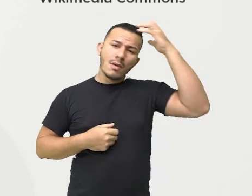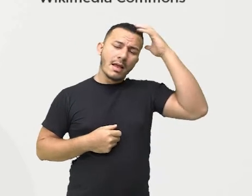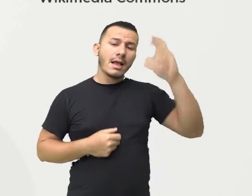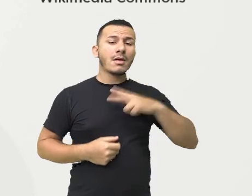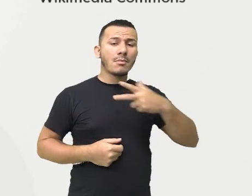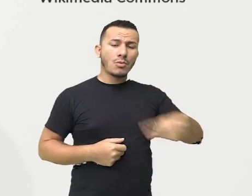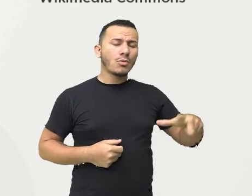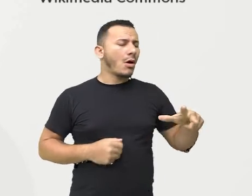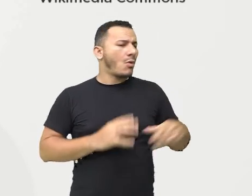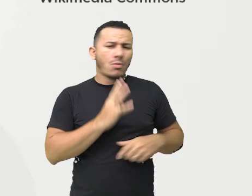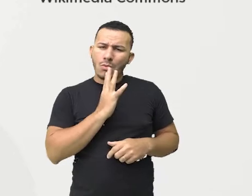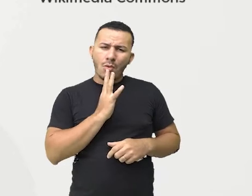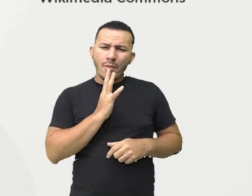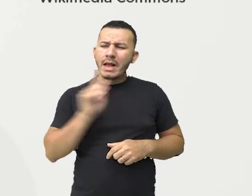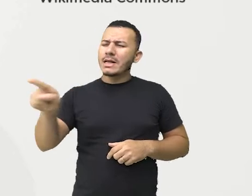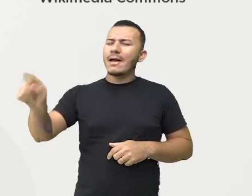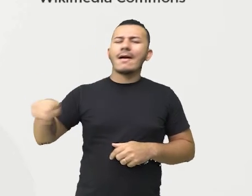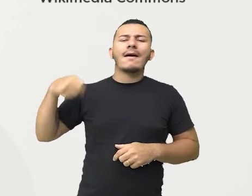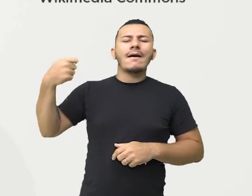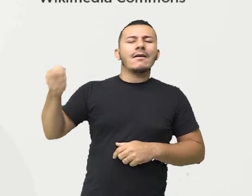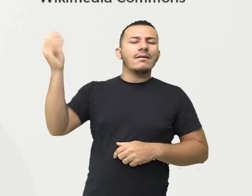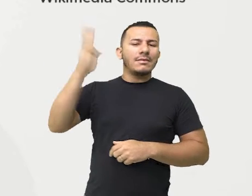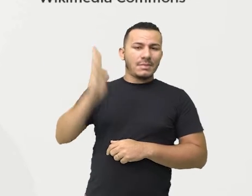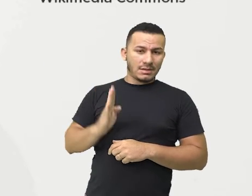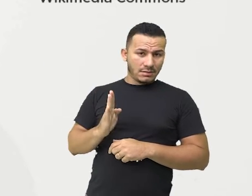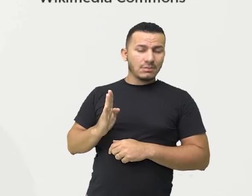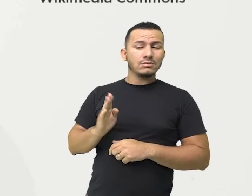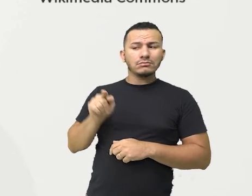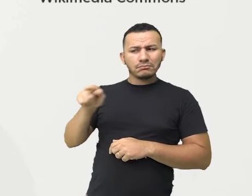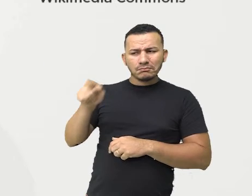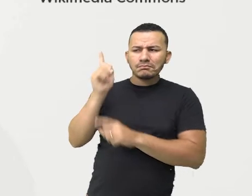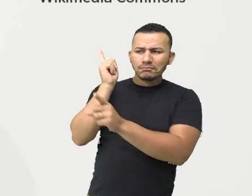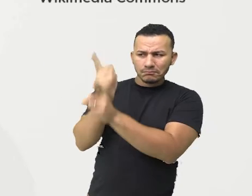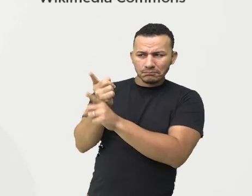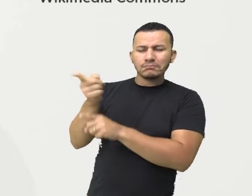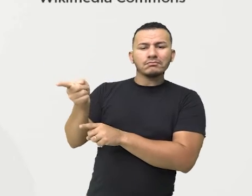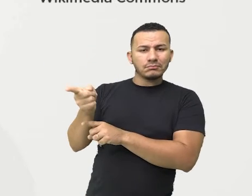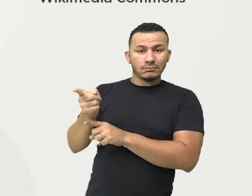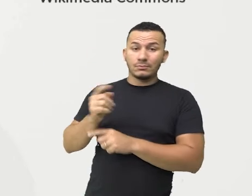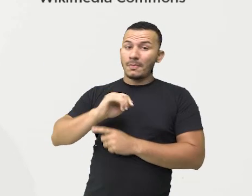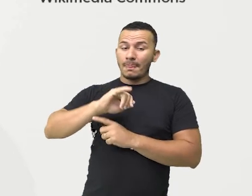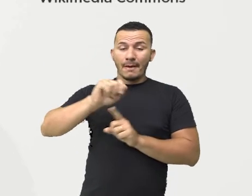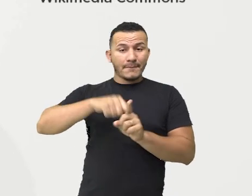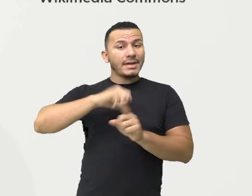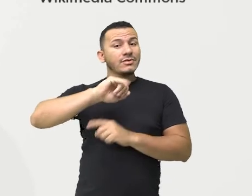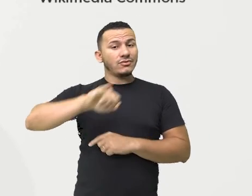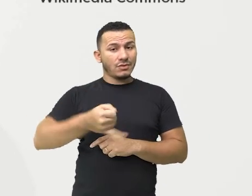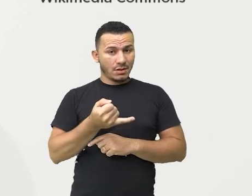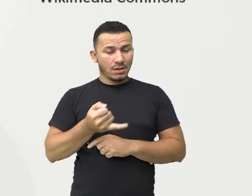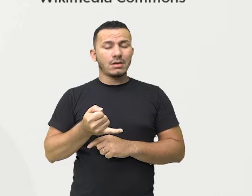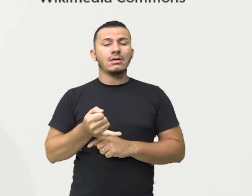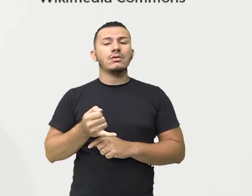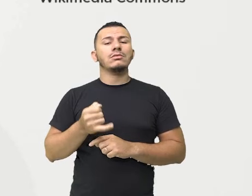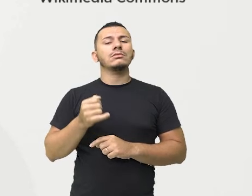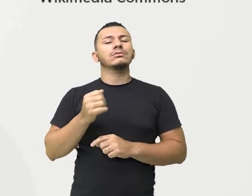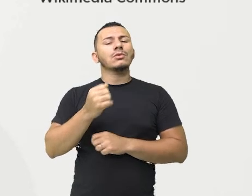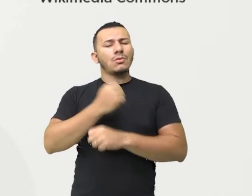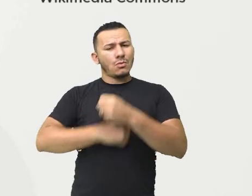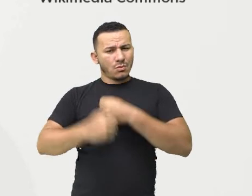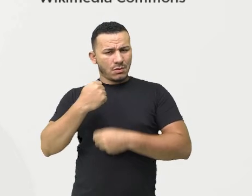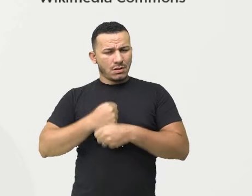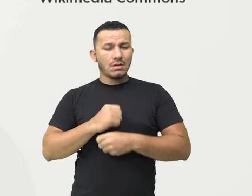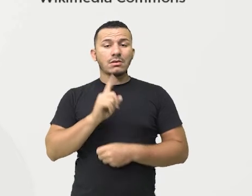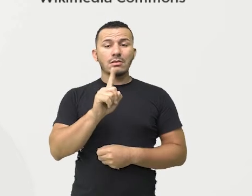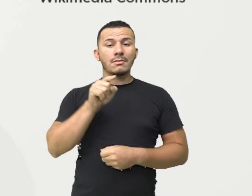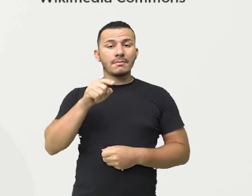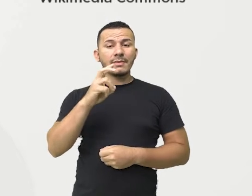seja, nosso Brasil, ok? Então, foi em janeiro de